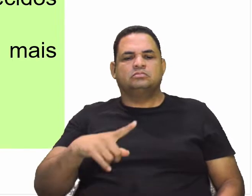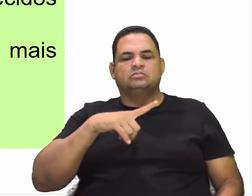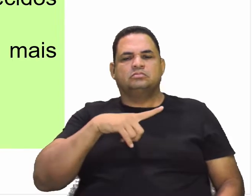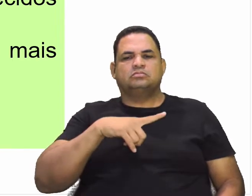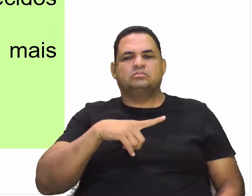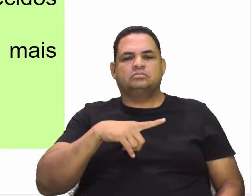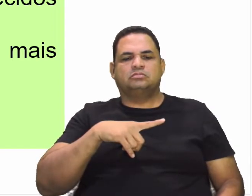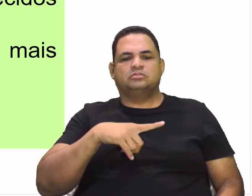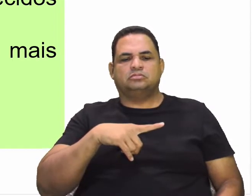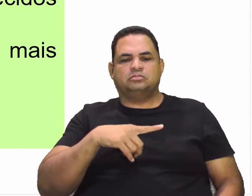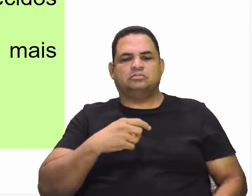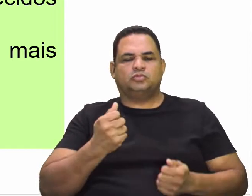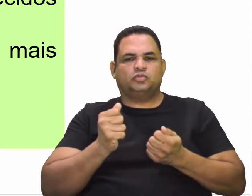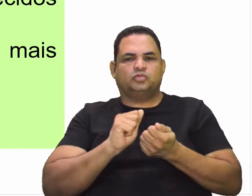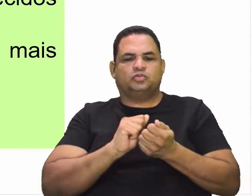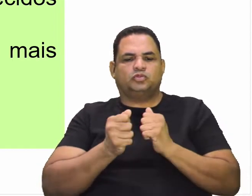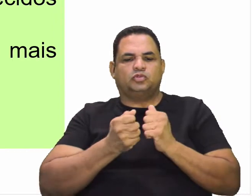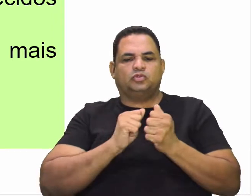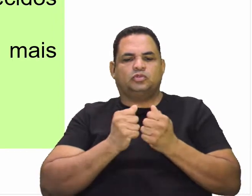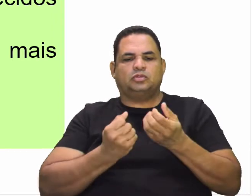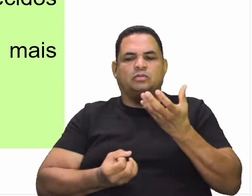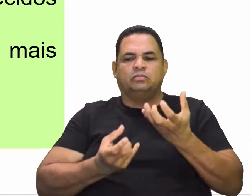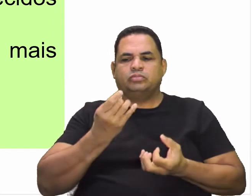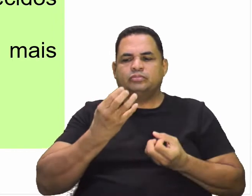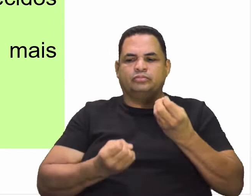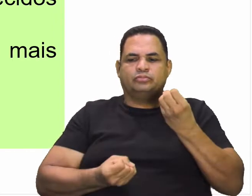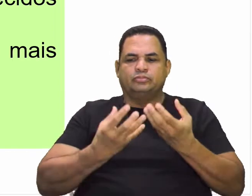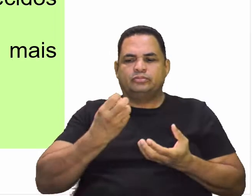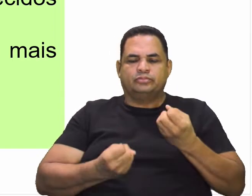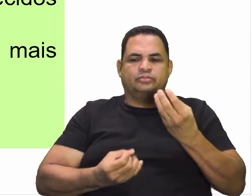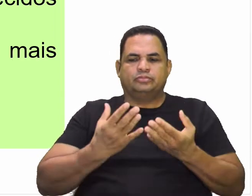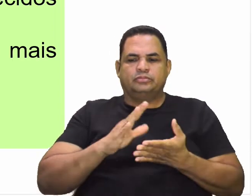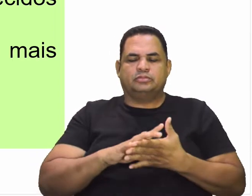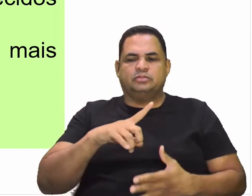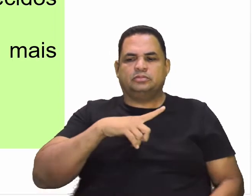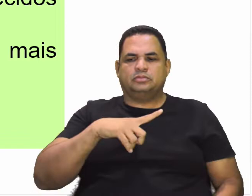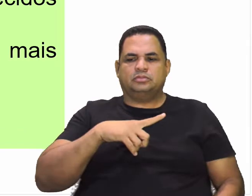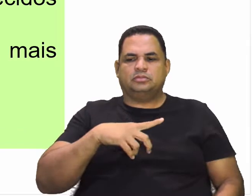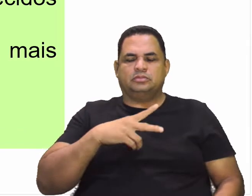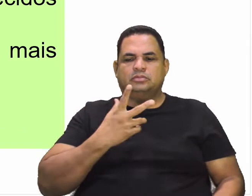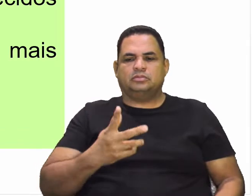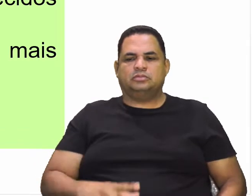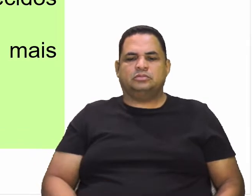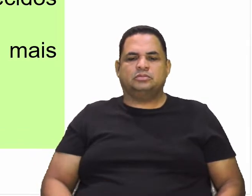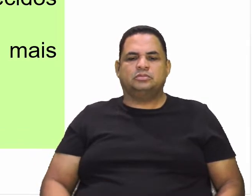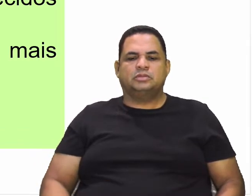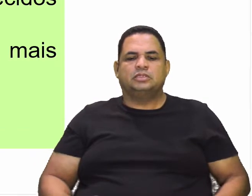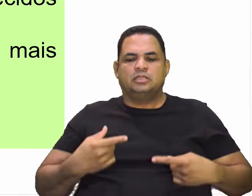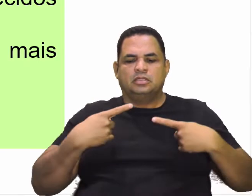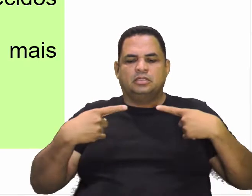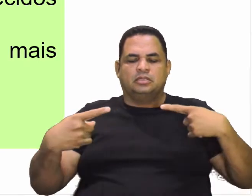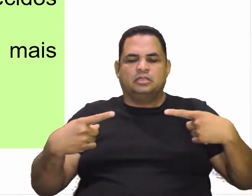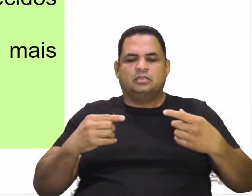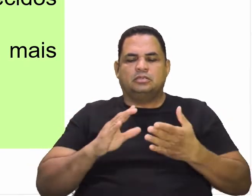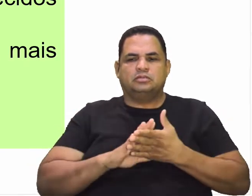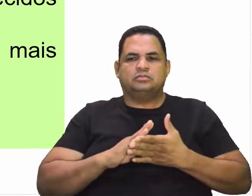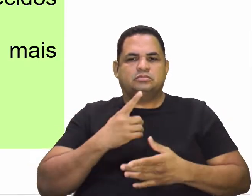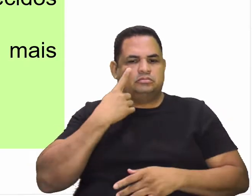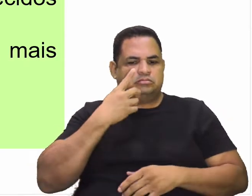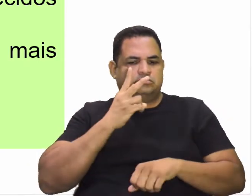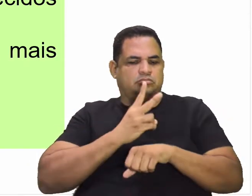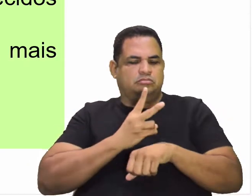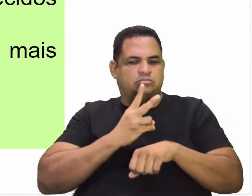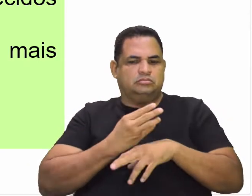Possuíam controle do fogo. Tem um filme chamado A Guerra do Fogo, interessante para